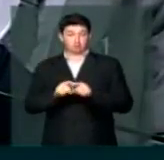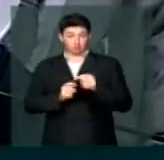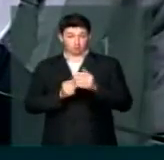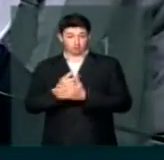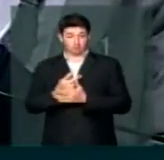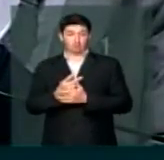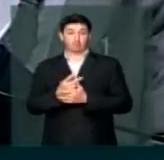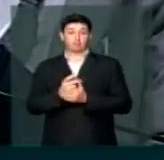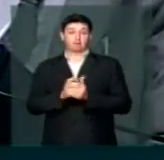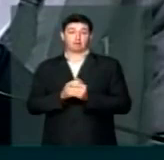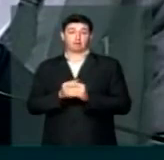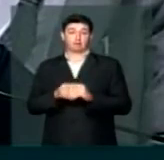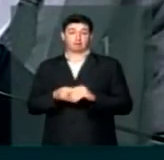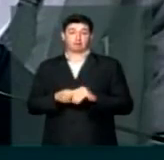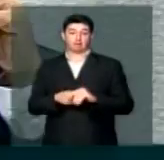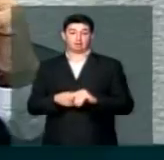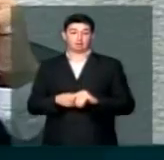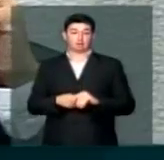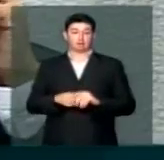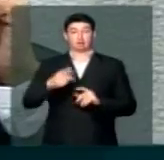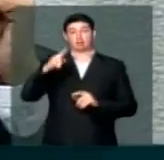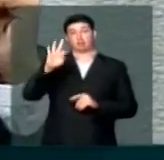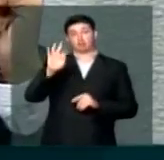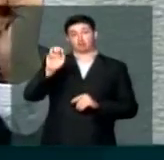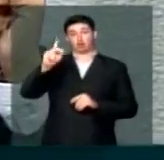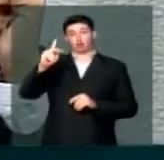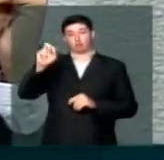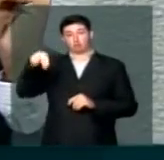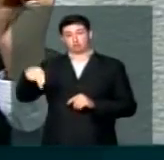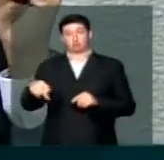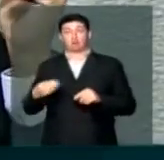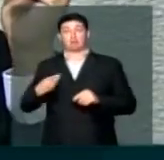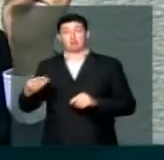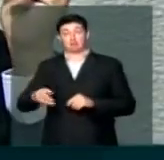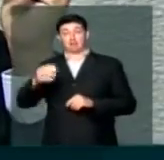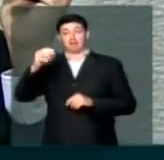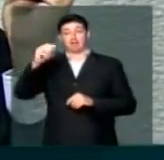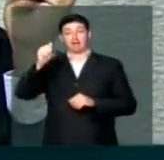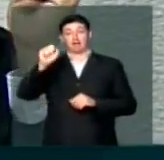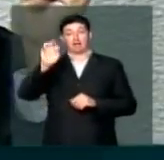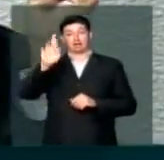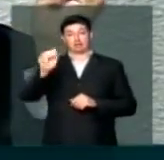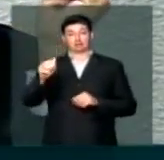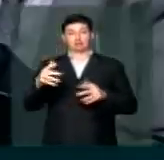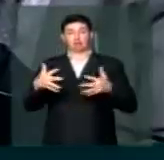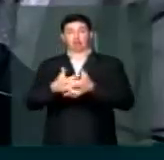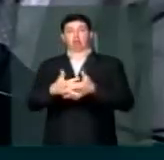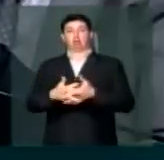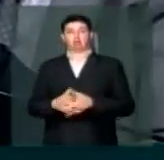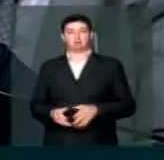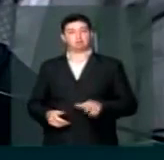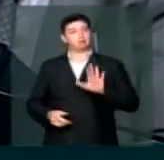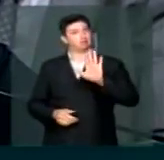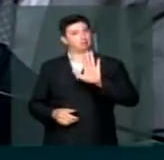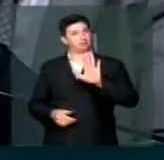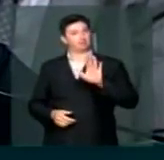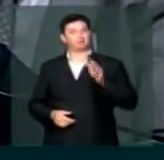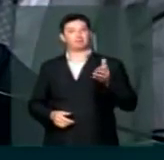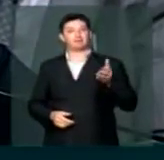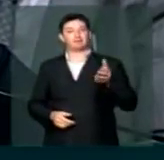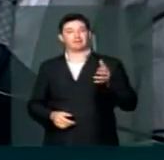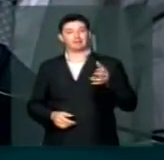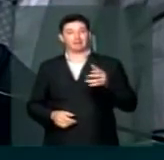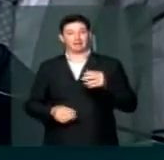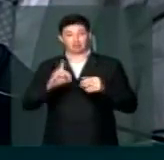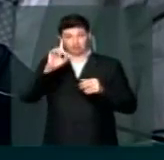compra pela PAI, entre parênteses, put option, da participação da Astra em situação de impasse. Então, essa informação